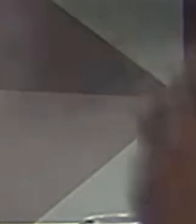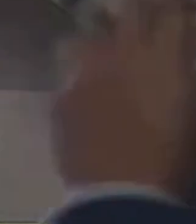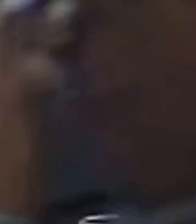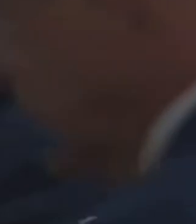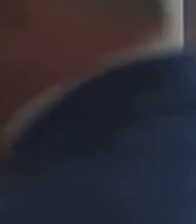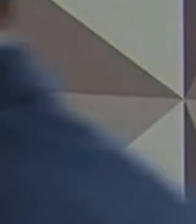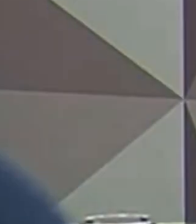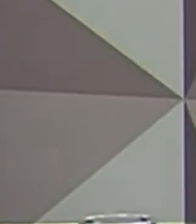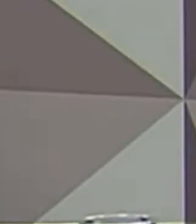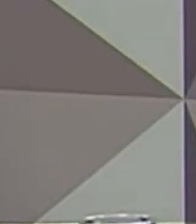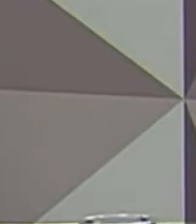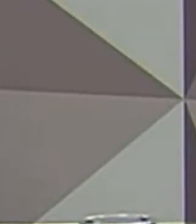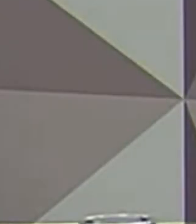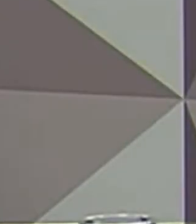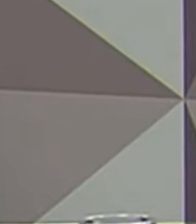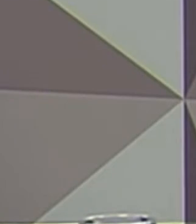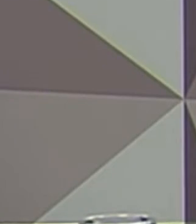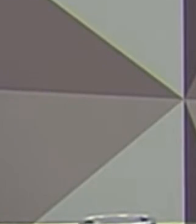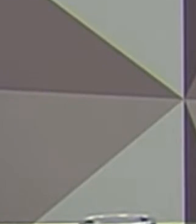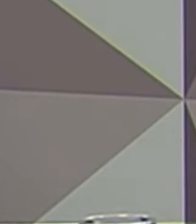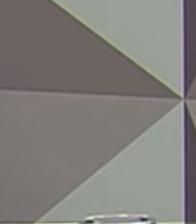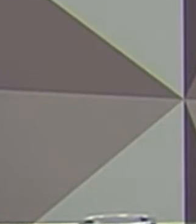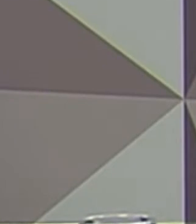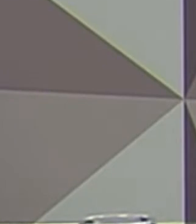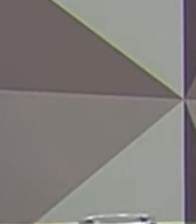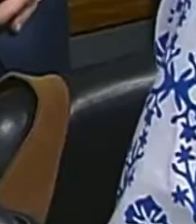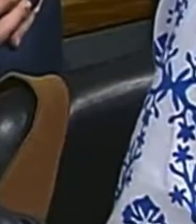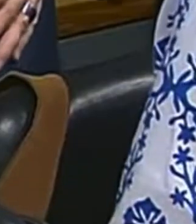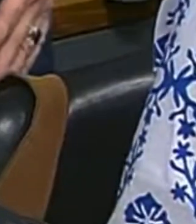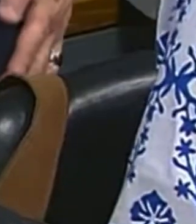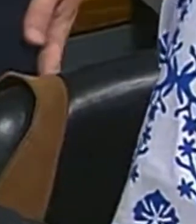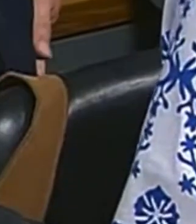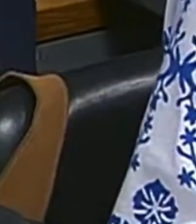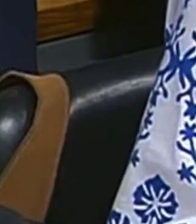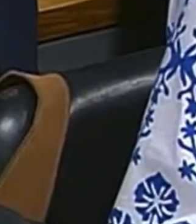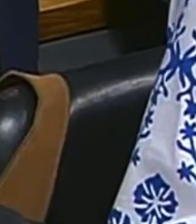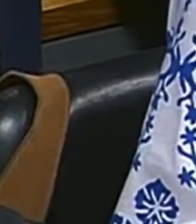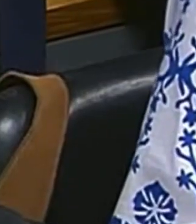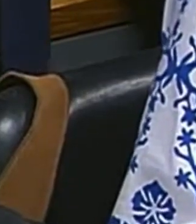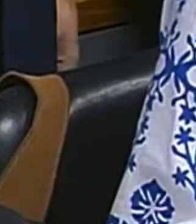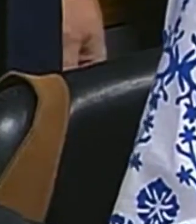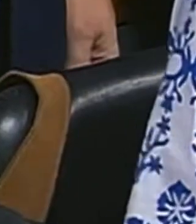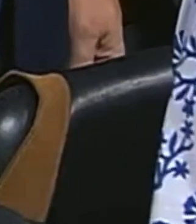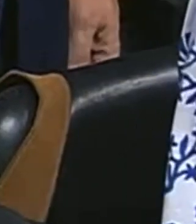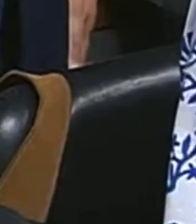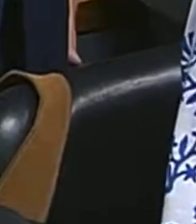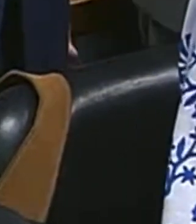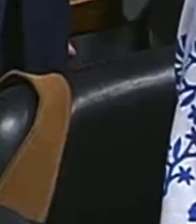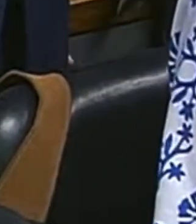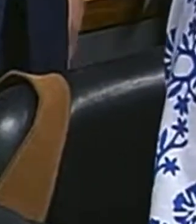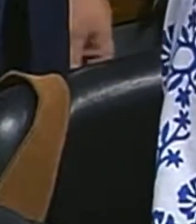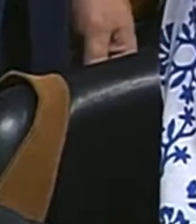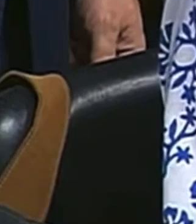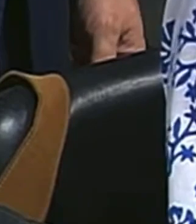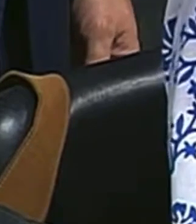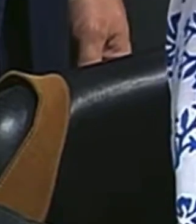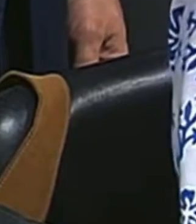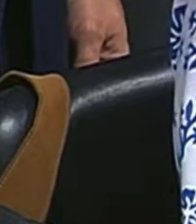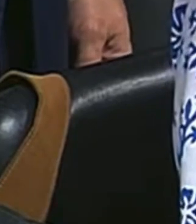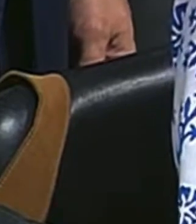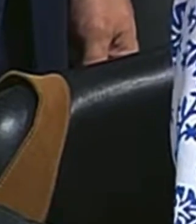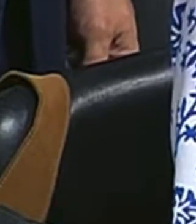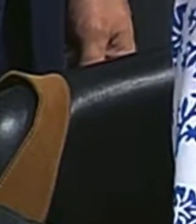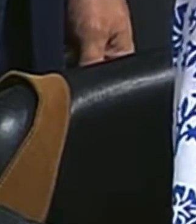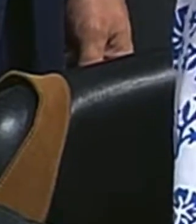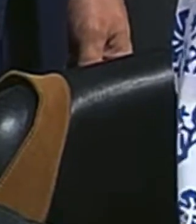comissão, a nobre deputada Jandira Fegali. Senhor presidente, são 10 minutos, não é isso? Exatamente. Então, presidente,